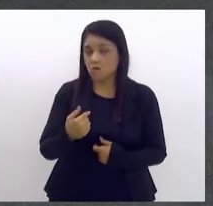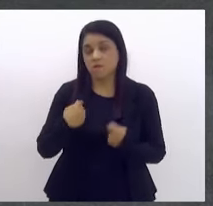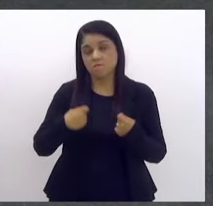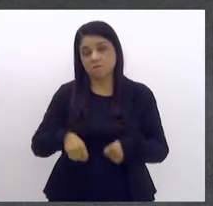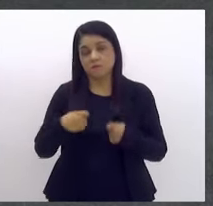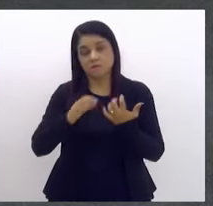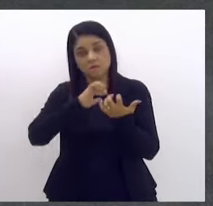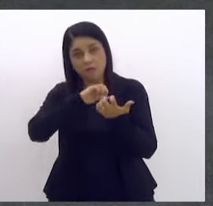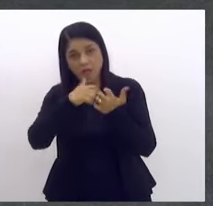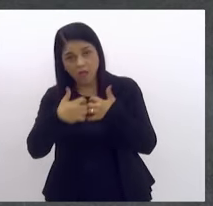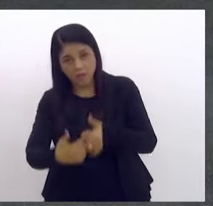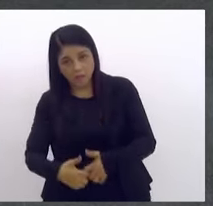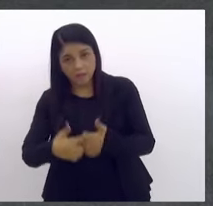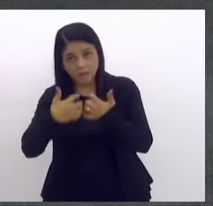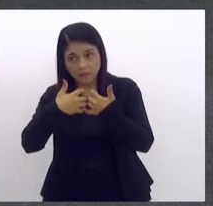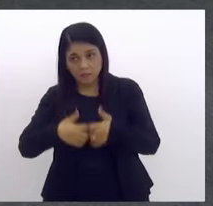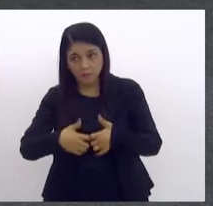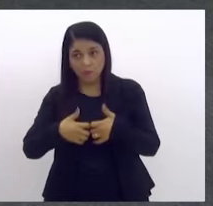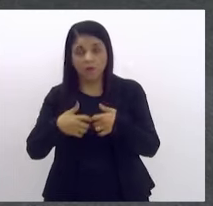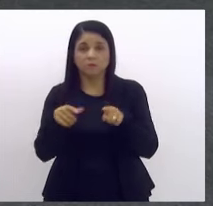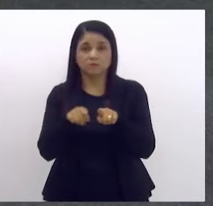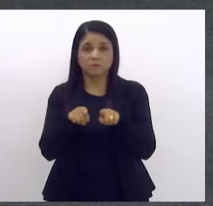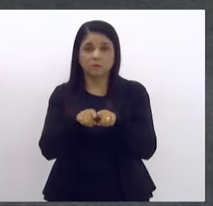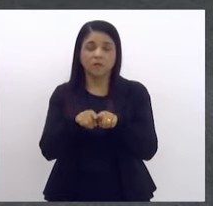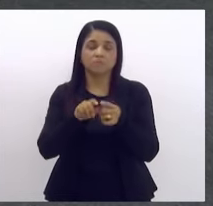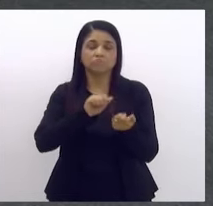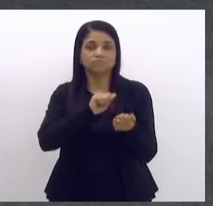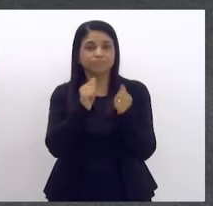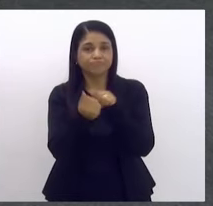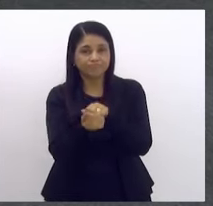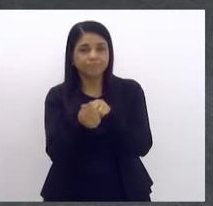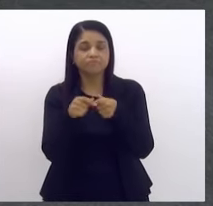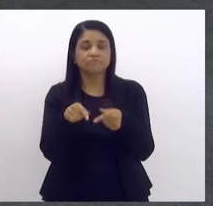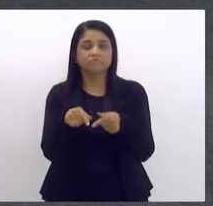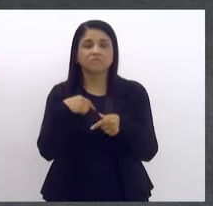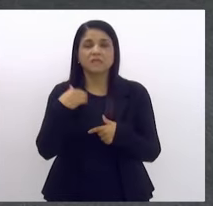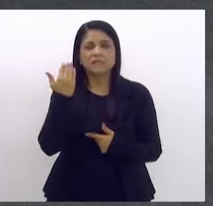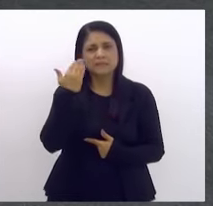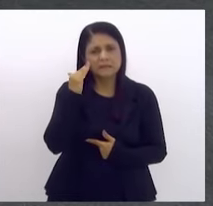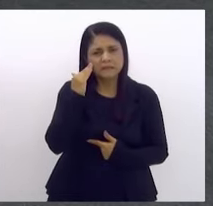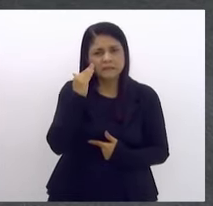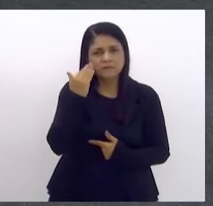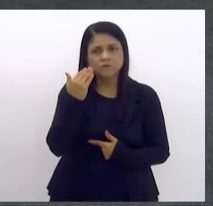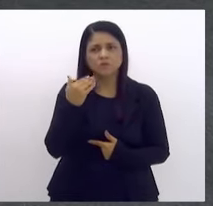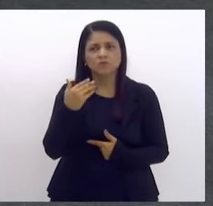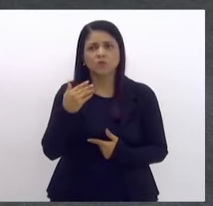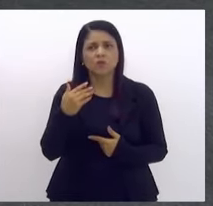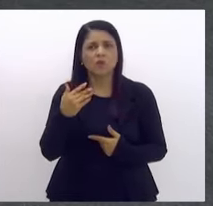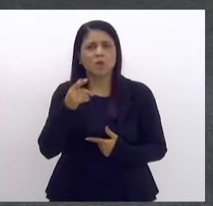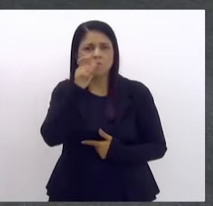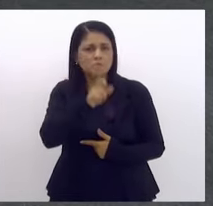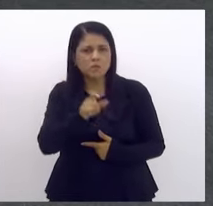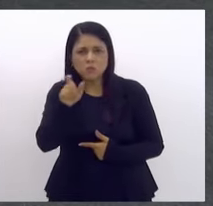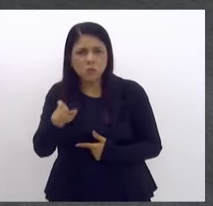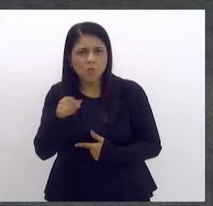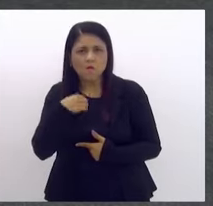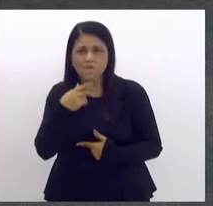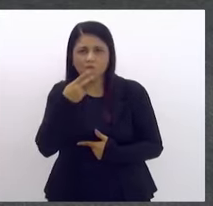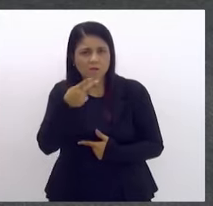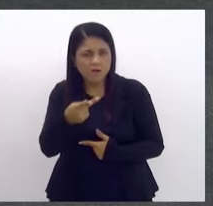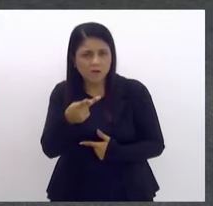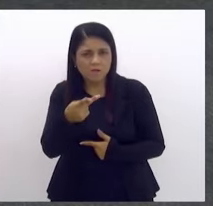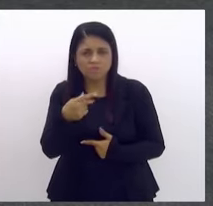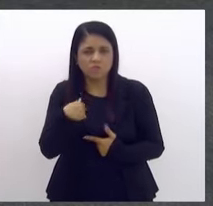que falam e todos nós compreendemos. Afinal de contas, quem não entende o que qualquer outra pessoa está falando é porque não